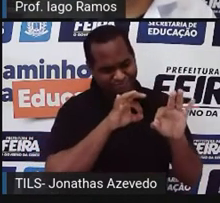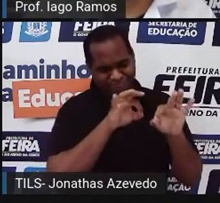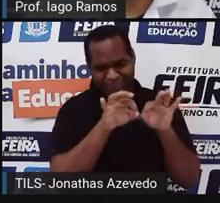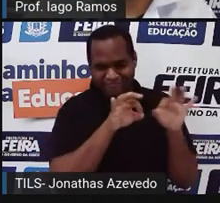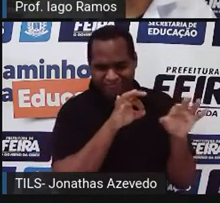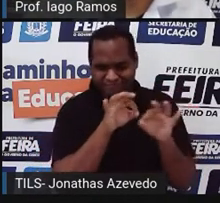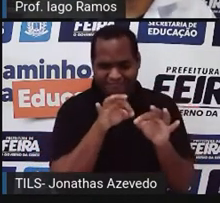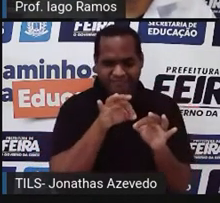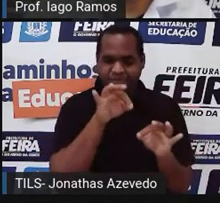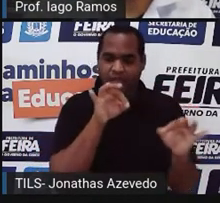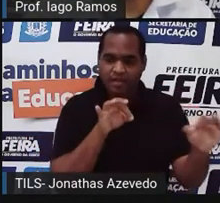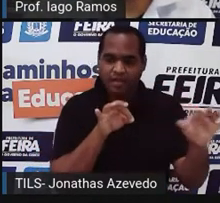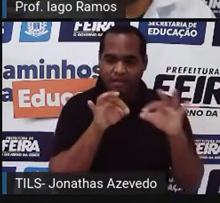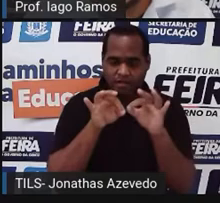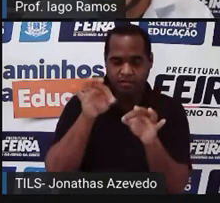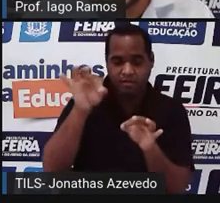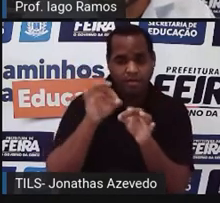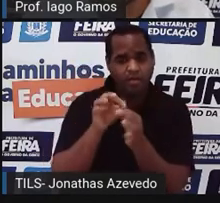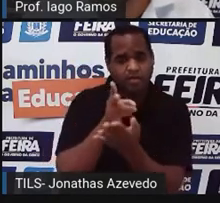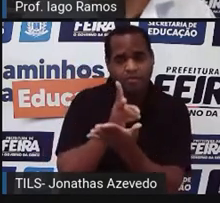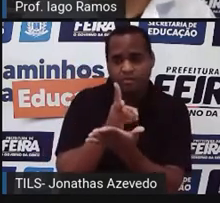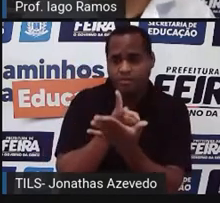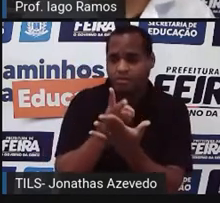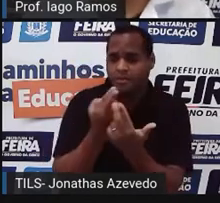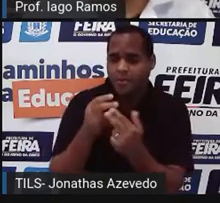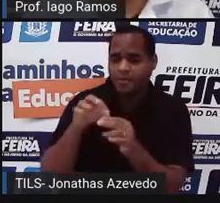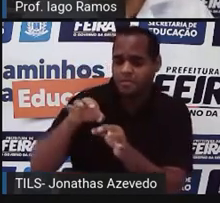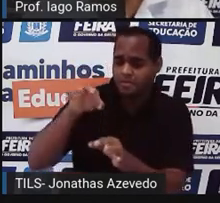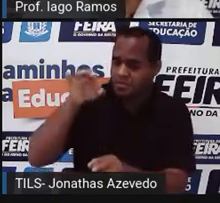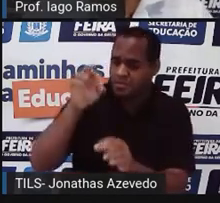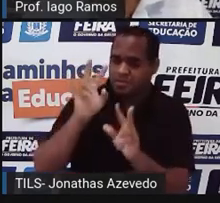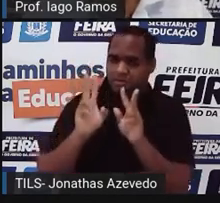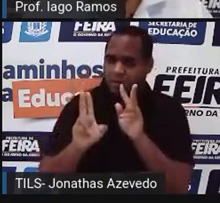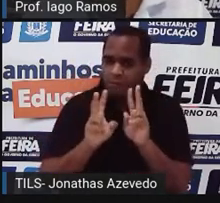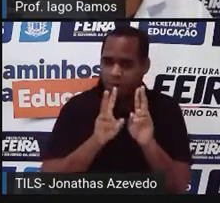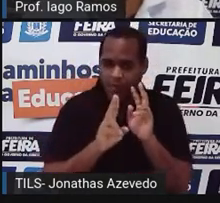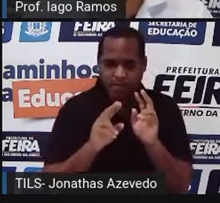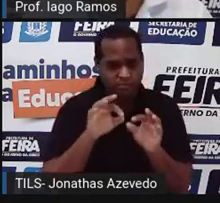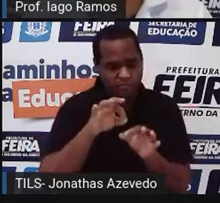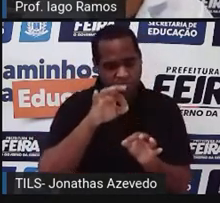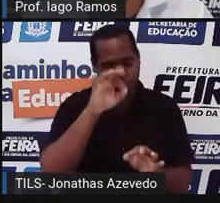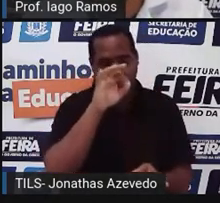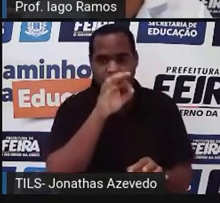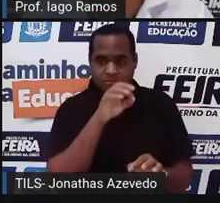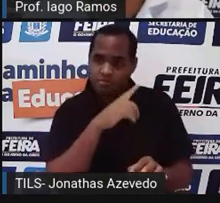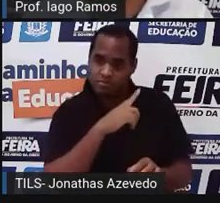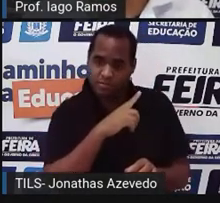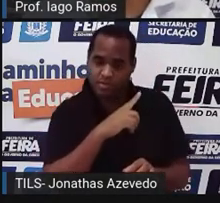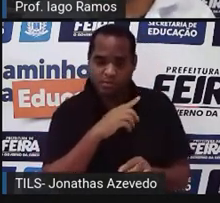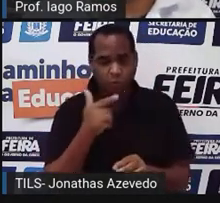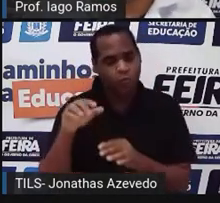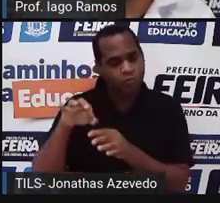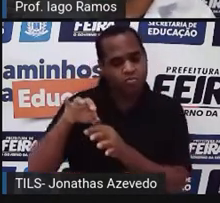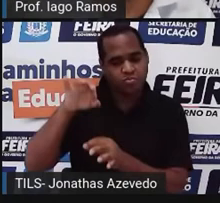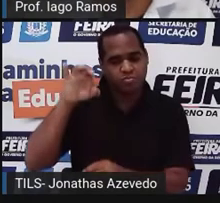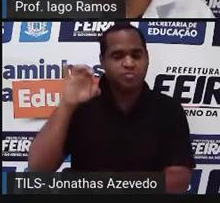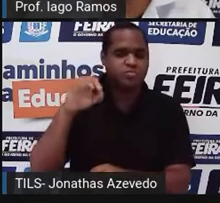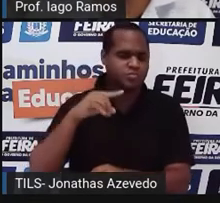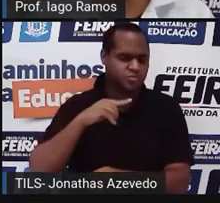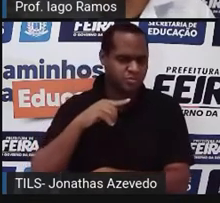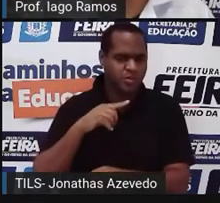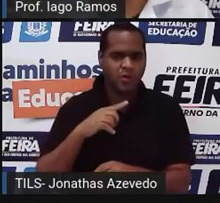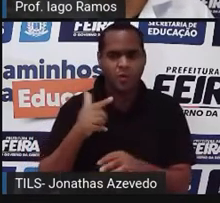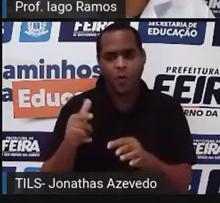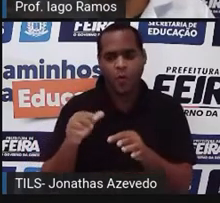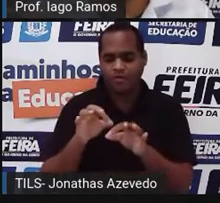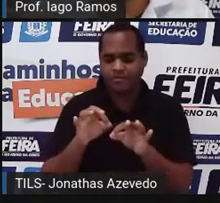continue tendo as mesmas medidas. Sejam as medidas dos lados da figura ou sejam as medidas